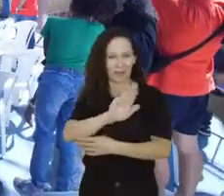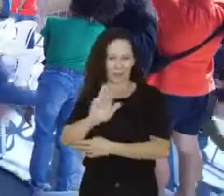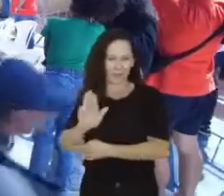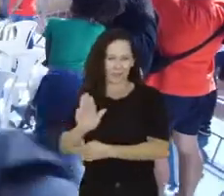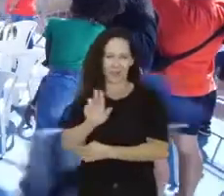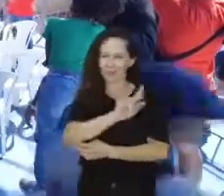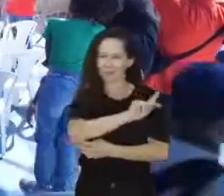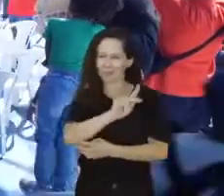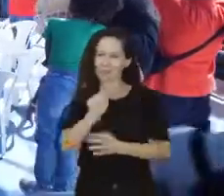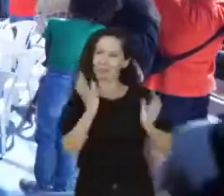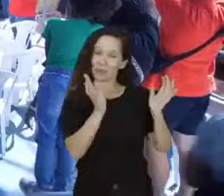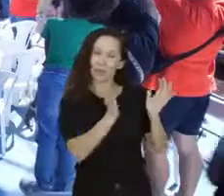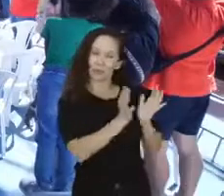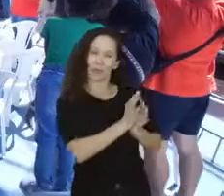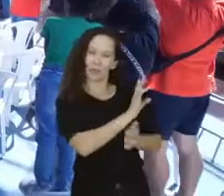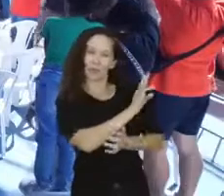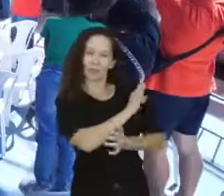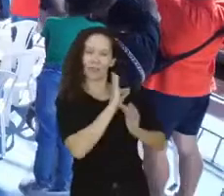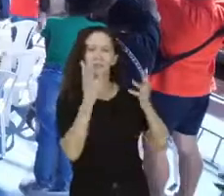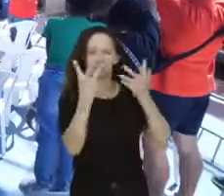maravilhosa.